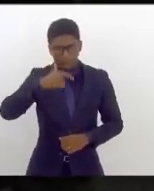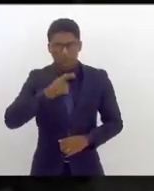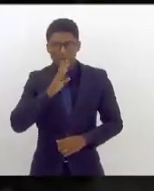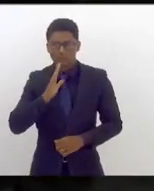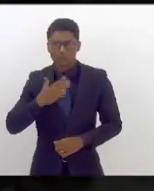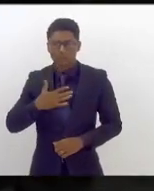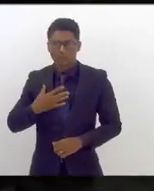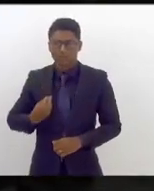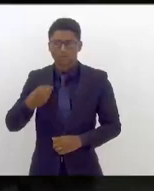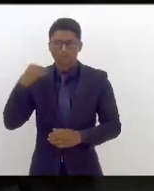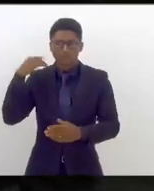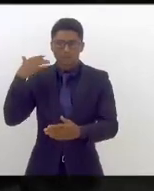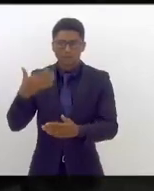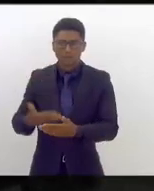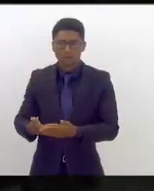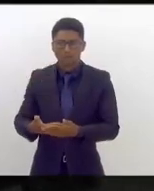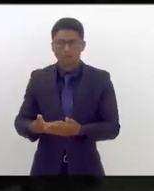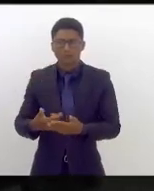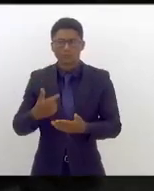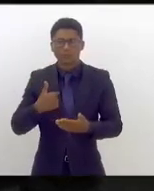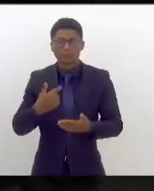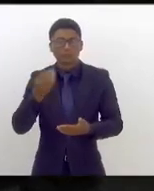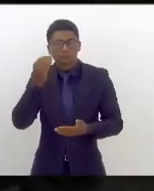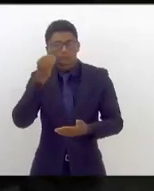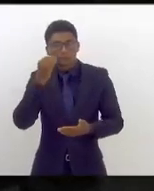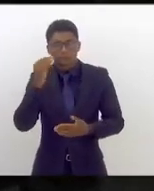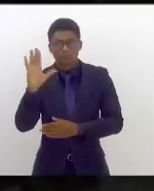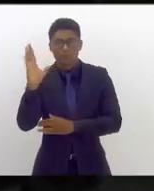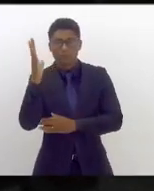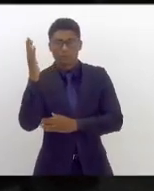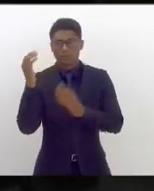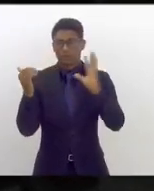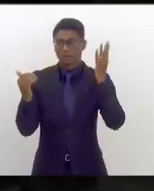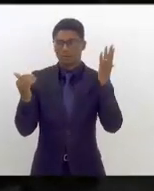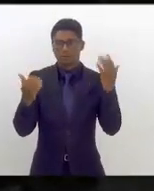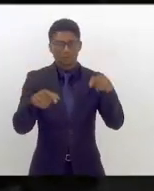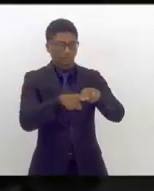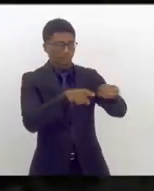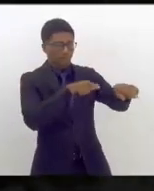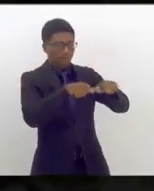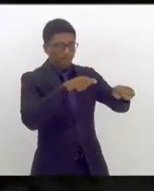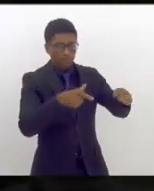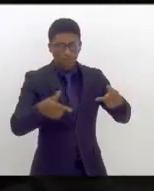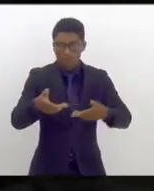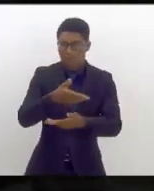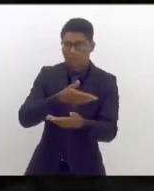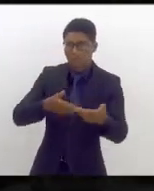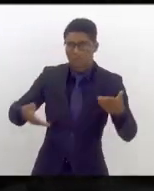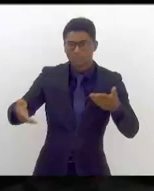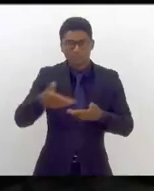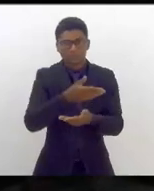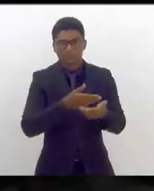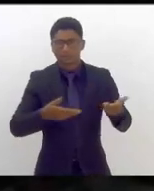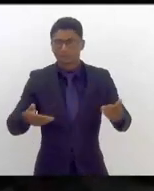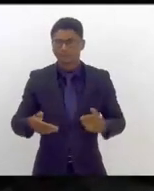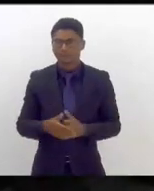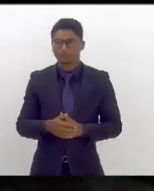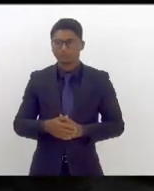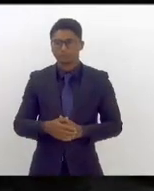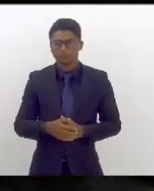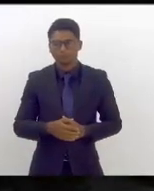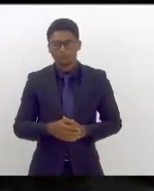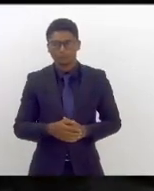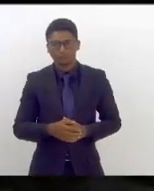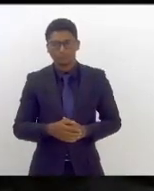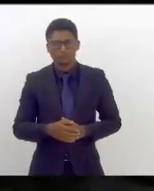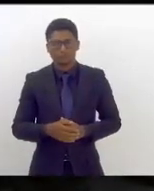a vida inteira como Mickey buscando conciliar a preservação ambiental com a geração de emprego e renda para